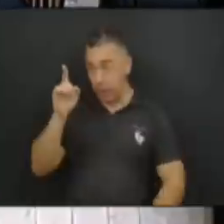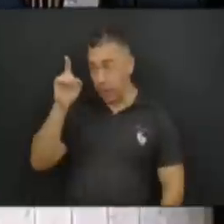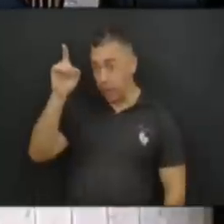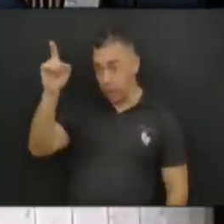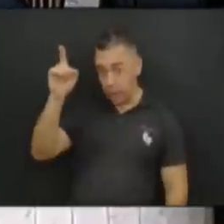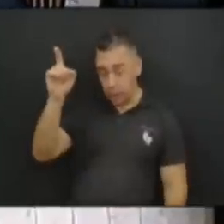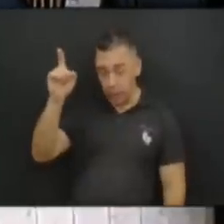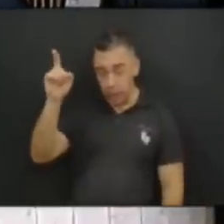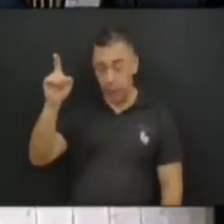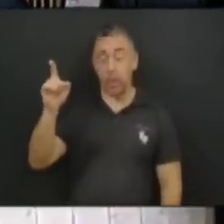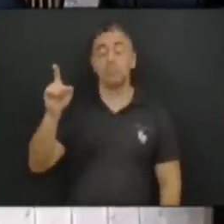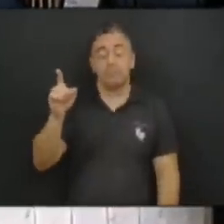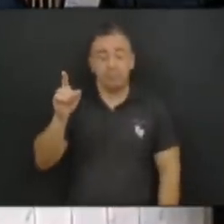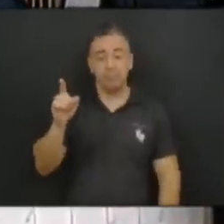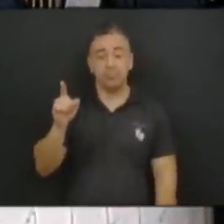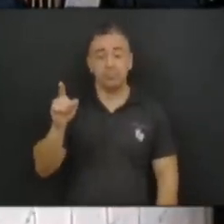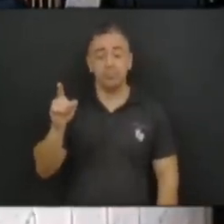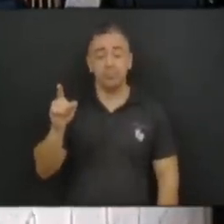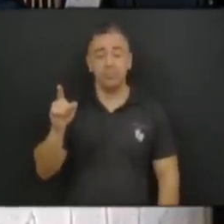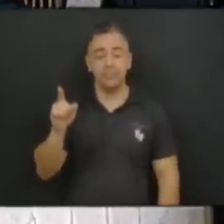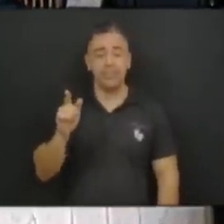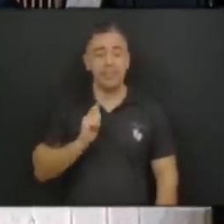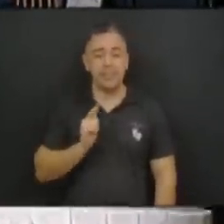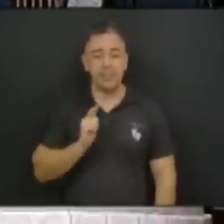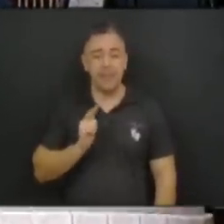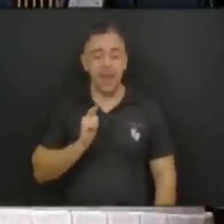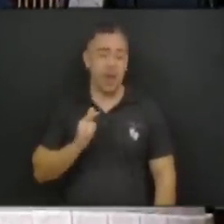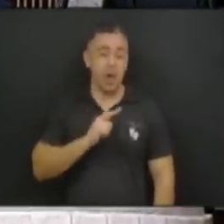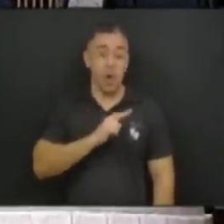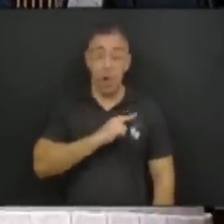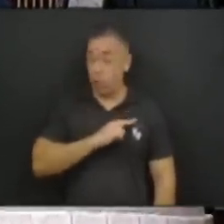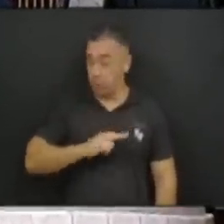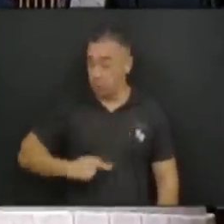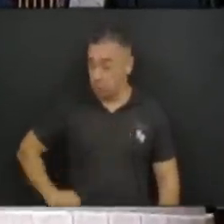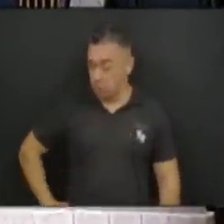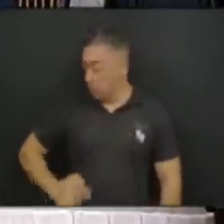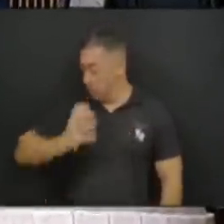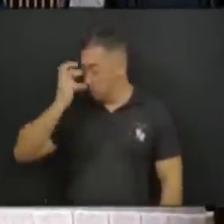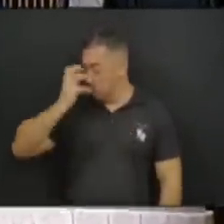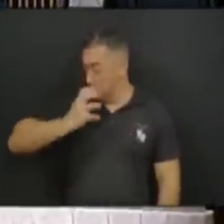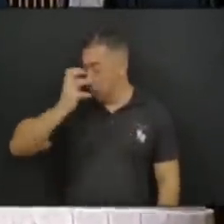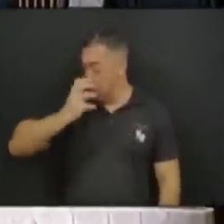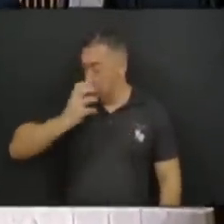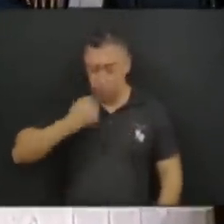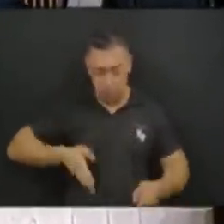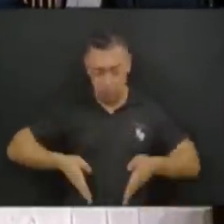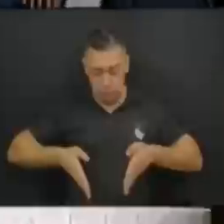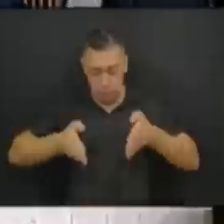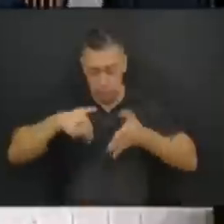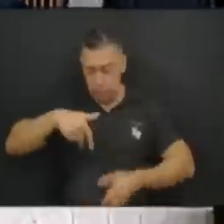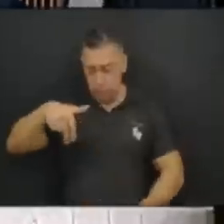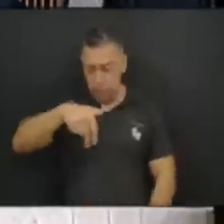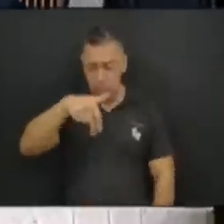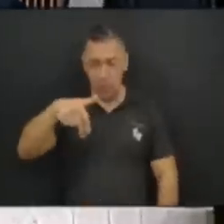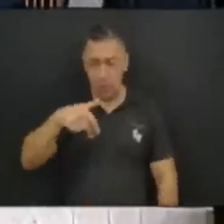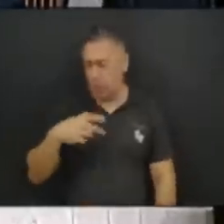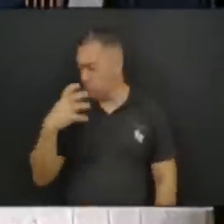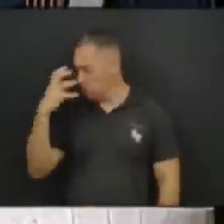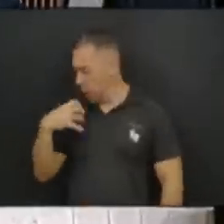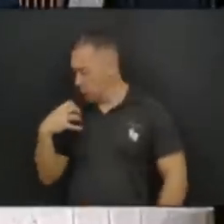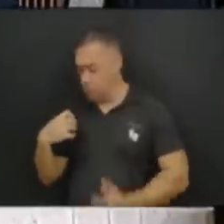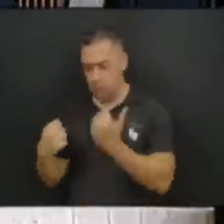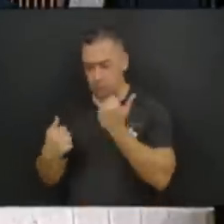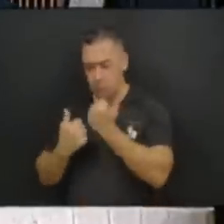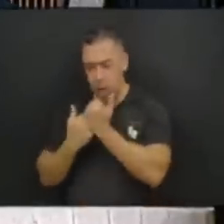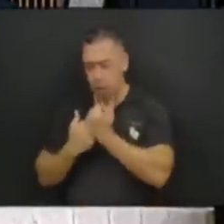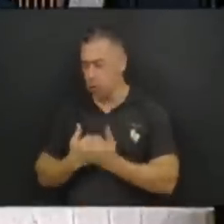que o nosso Governador soldado Adriano andava muito bravo pelos corredores e esbravejou para um assessor